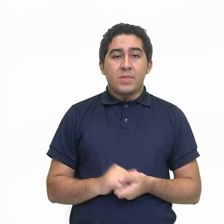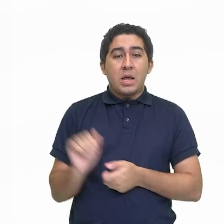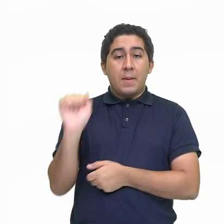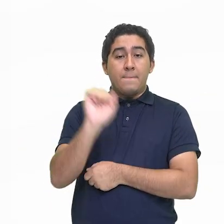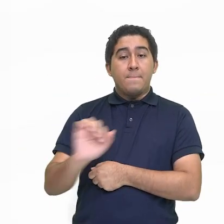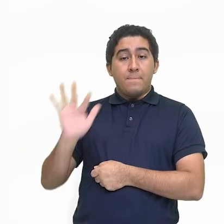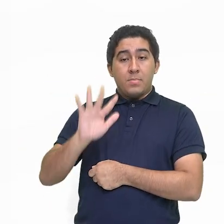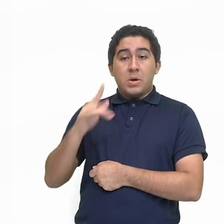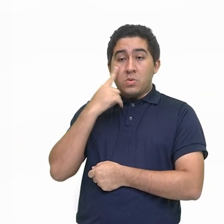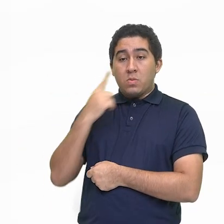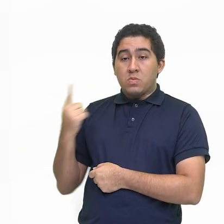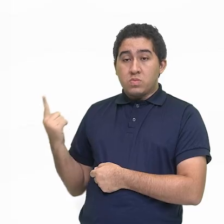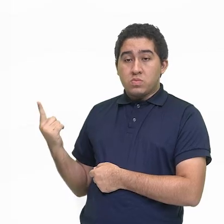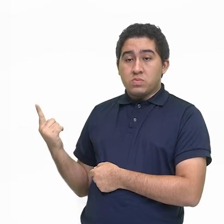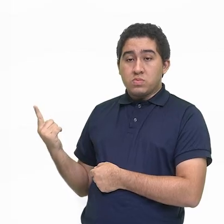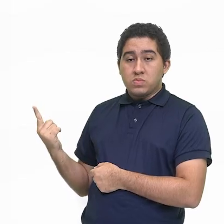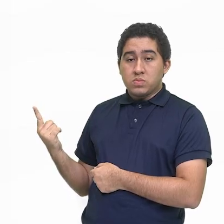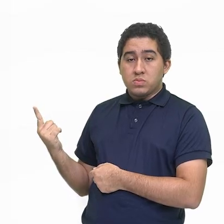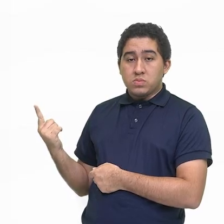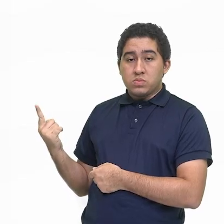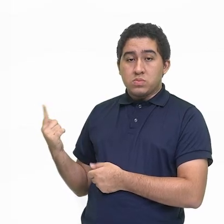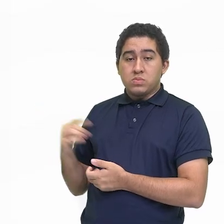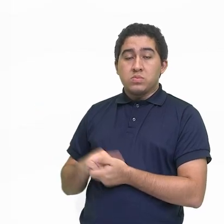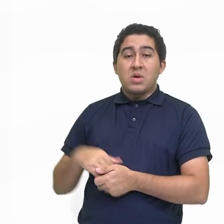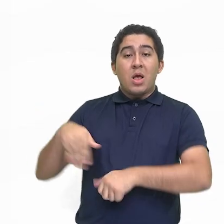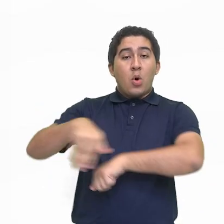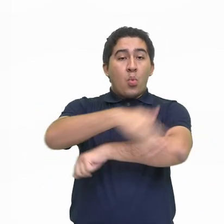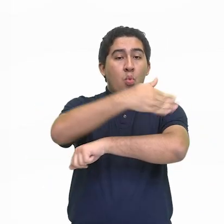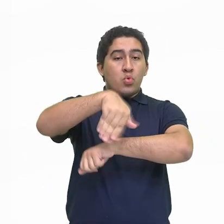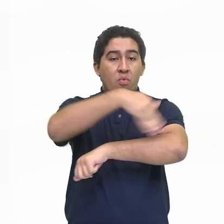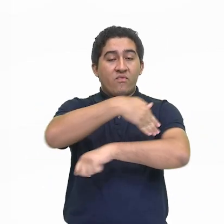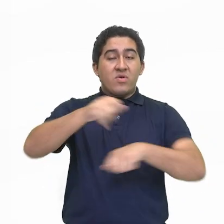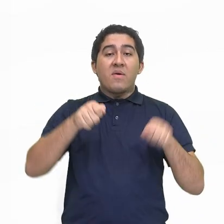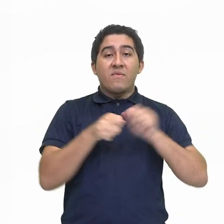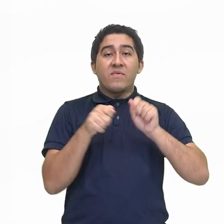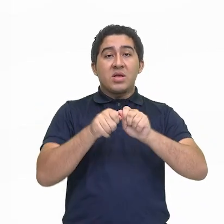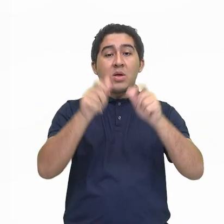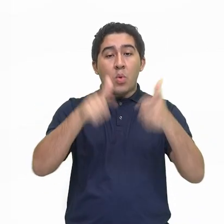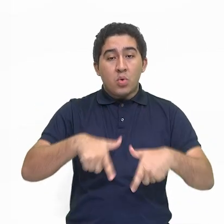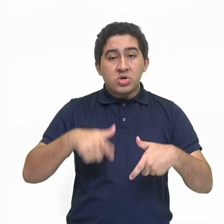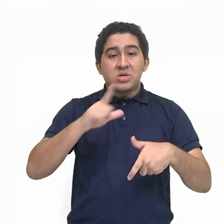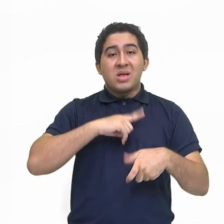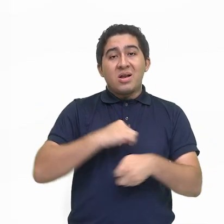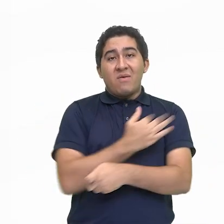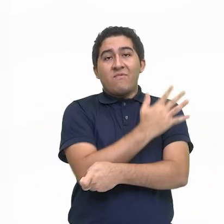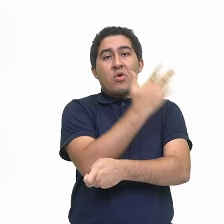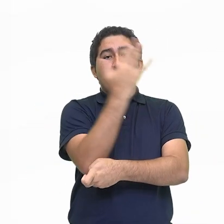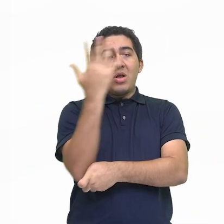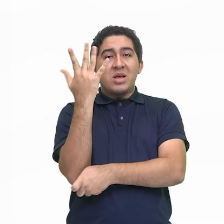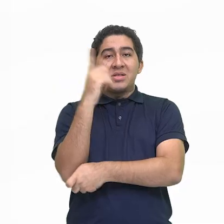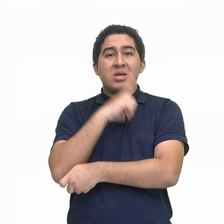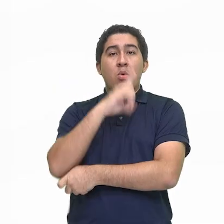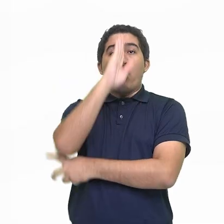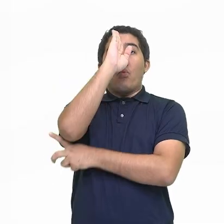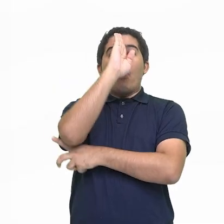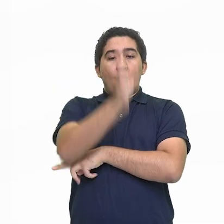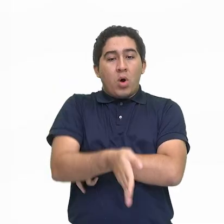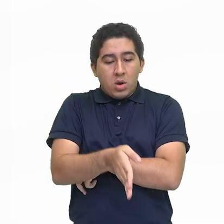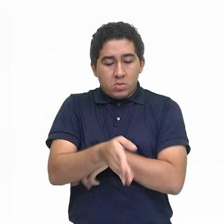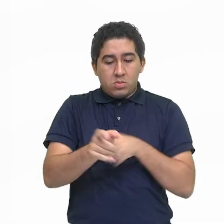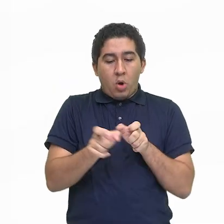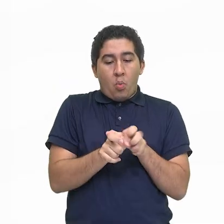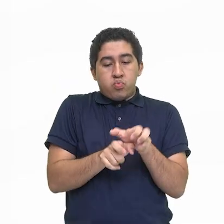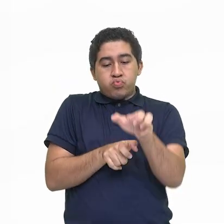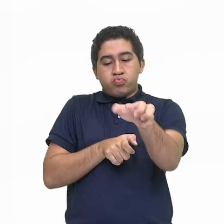imagem de uma rodovia transamazônica, que foi basicamente feita no meio da floresta, que rasgou a floresta, e